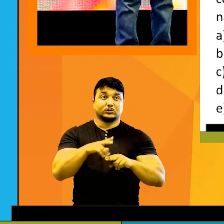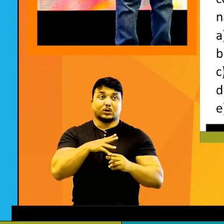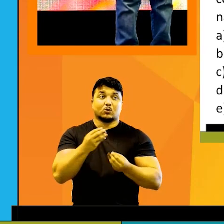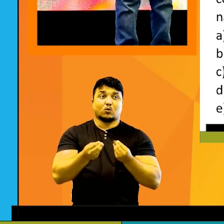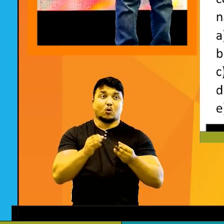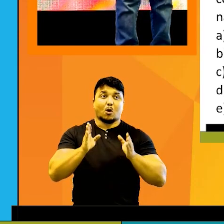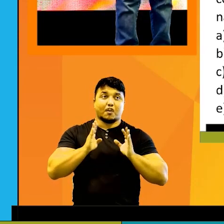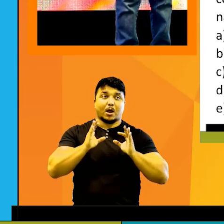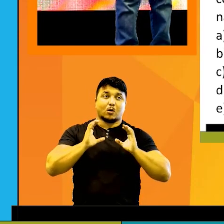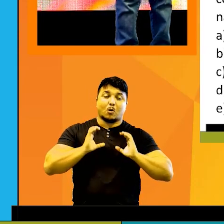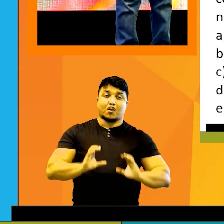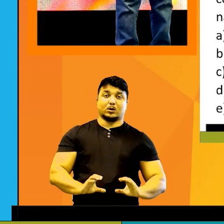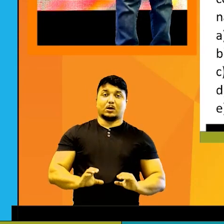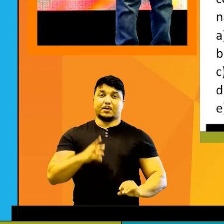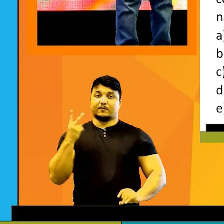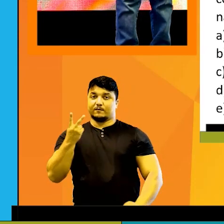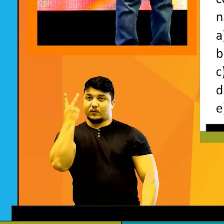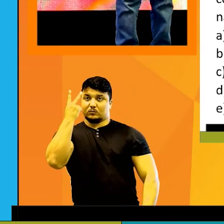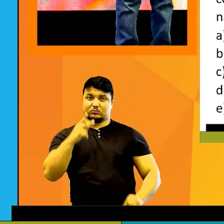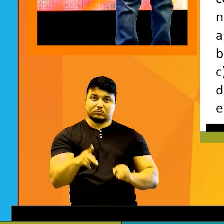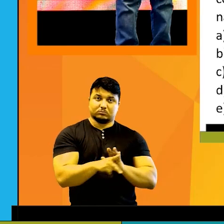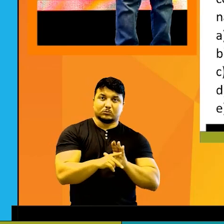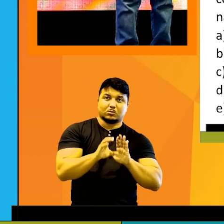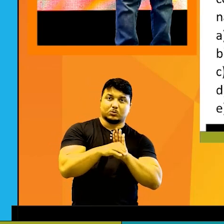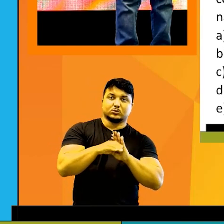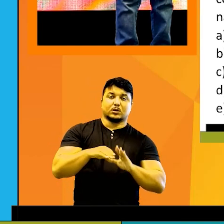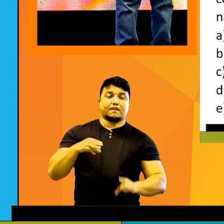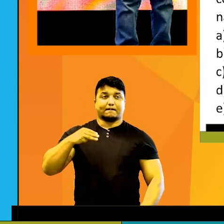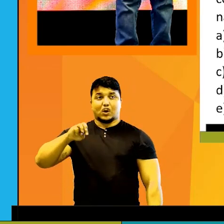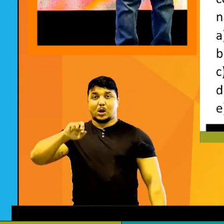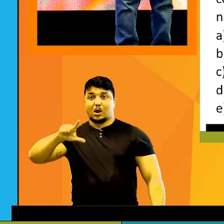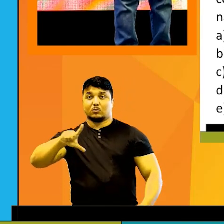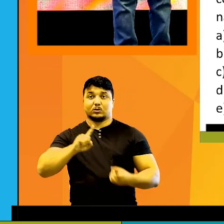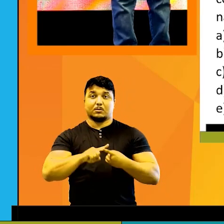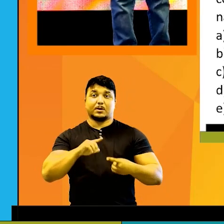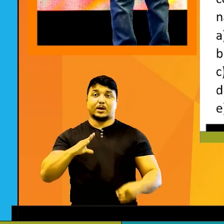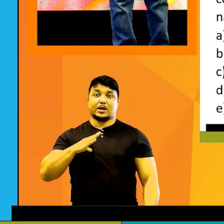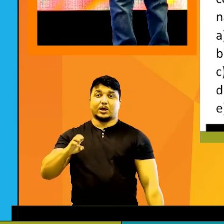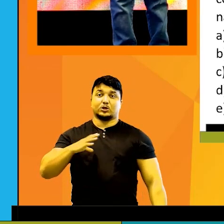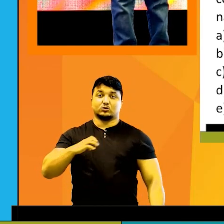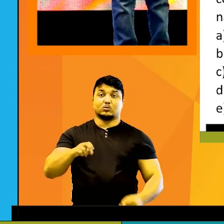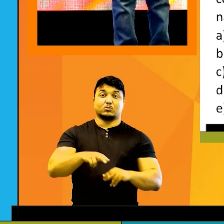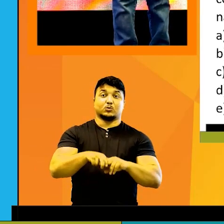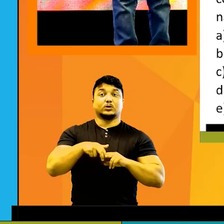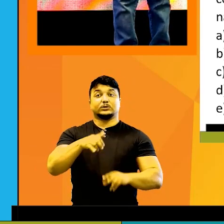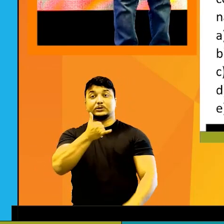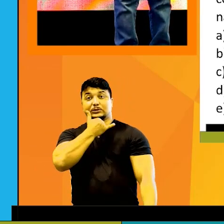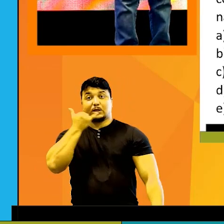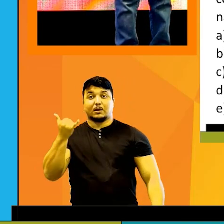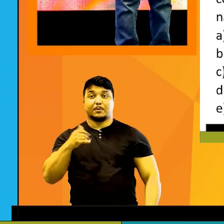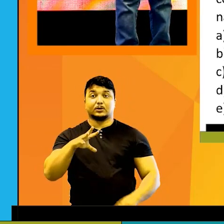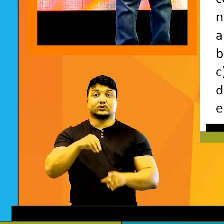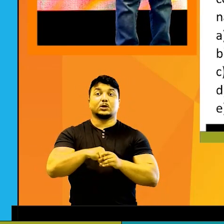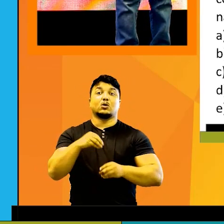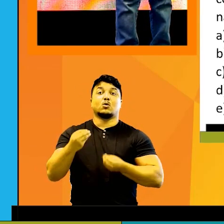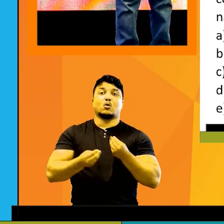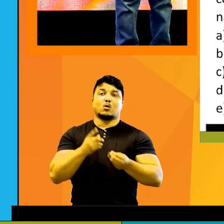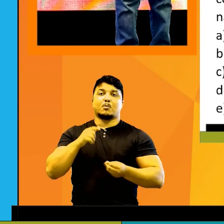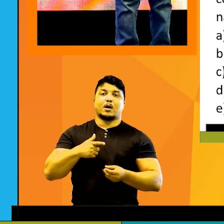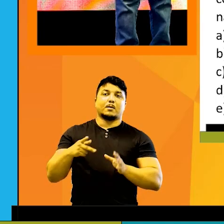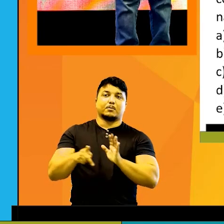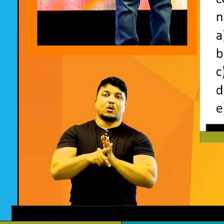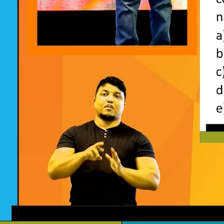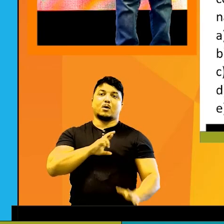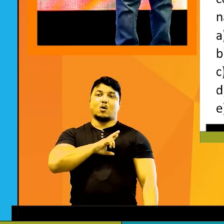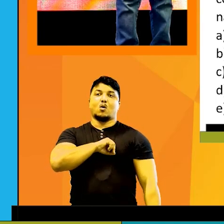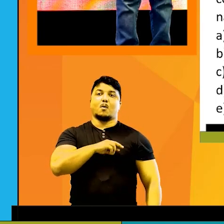comportamentos, de conceitos, de valores morais e éticos. Então isso é muito relativizado dentro da produção